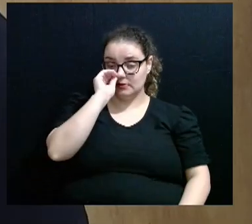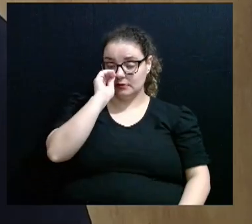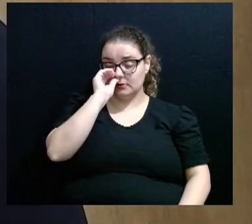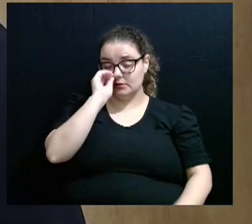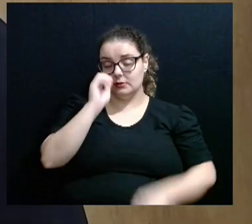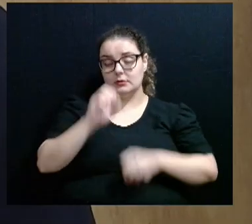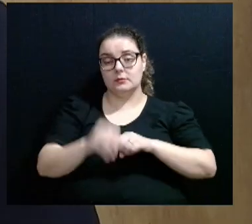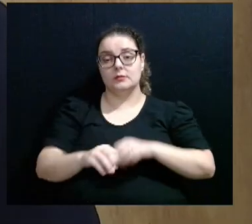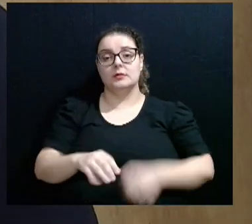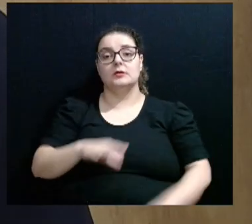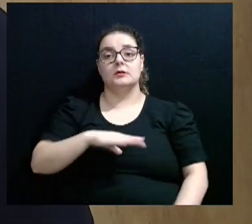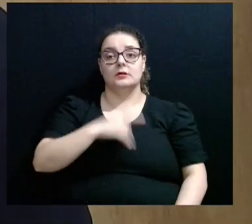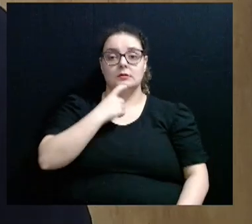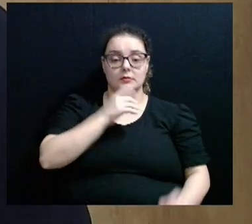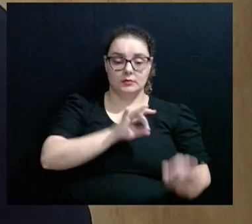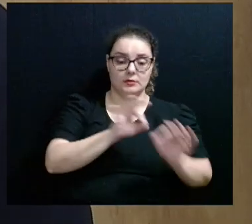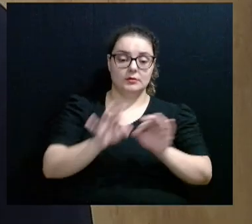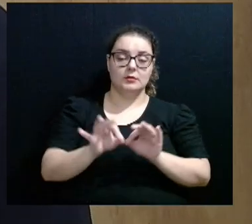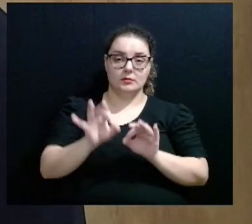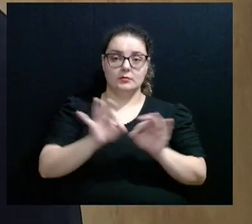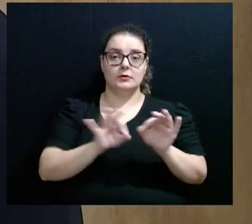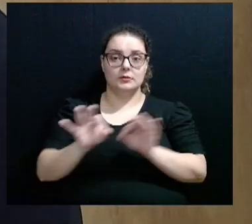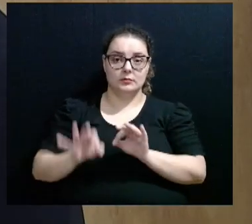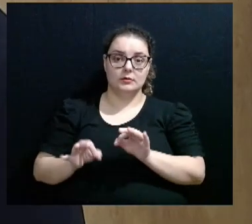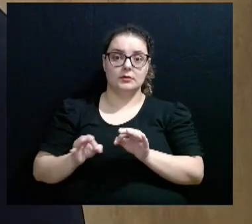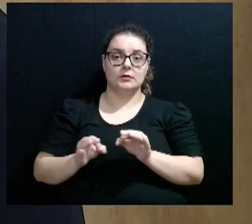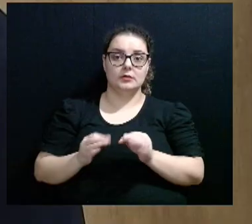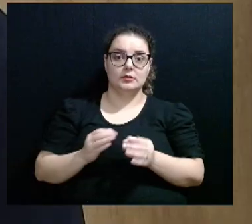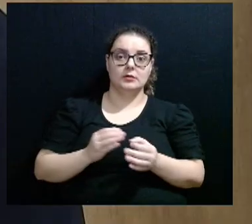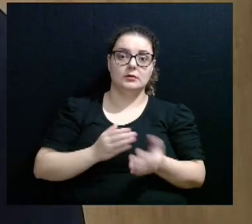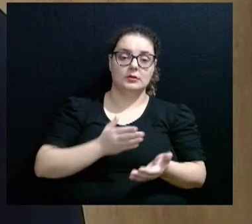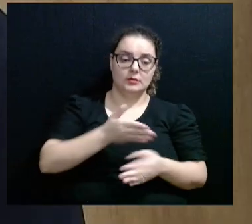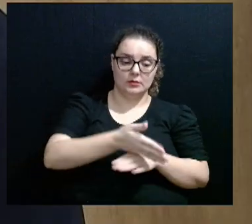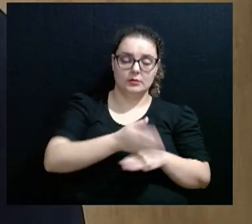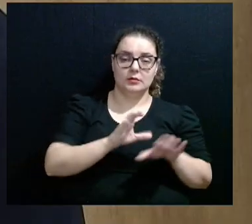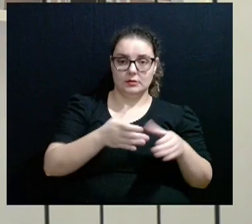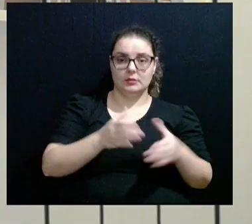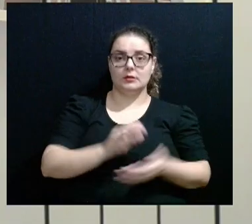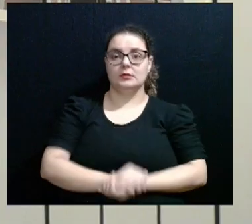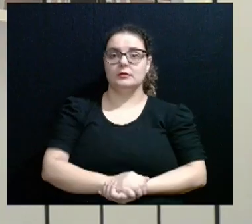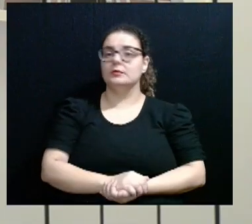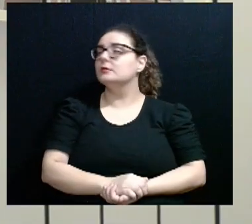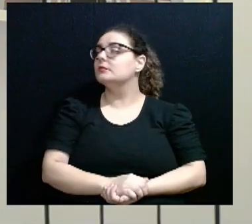acompanhar os projetos que passam pela comissão aqui na casa.